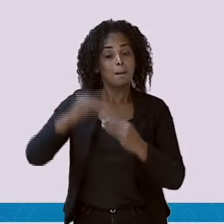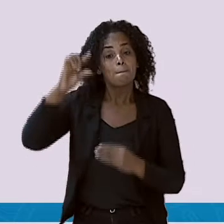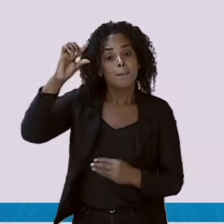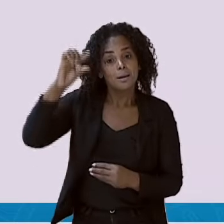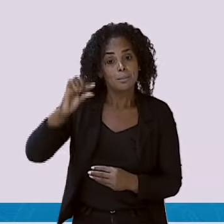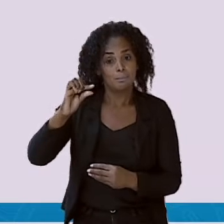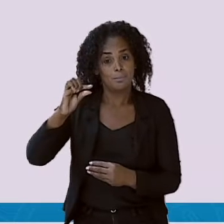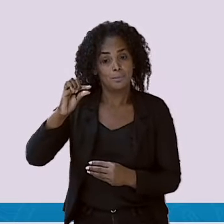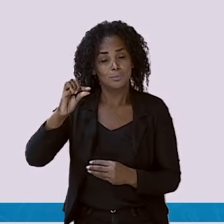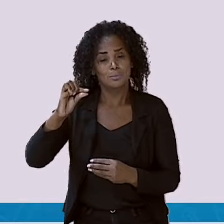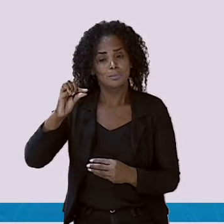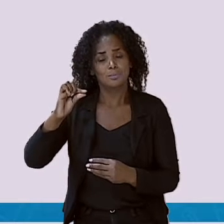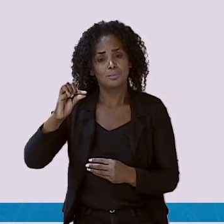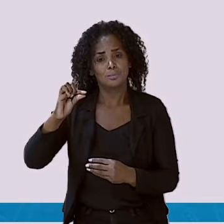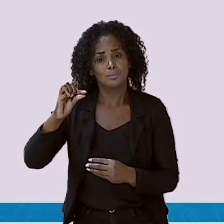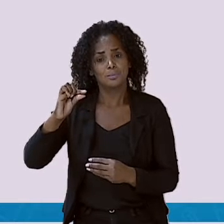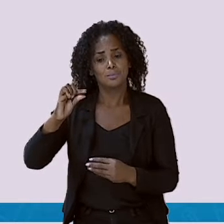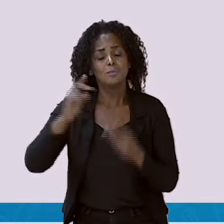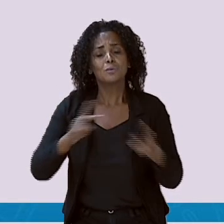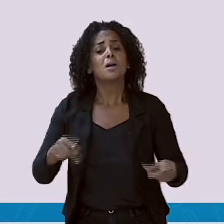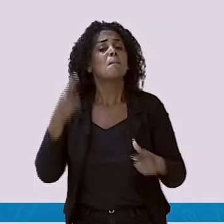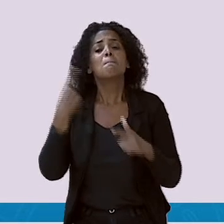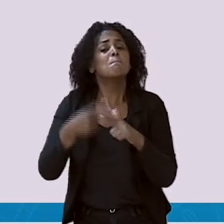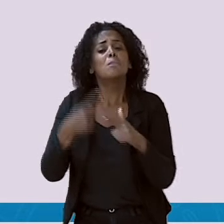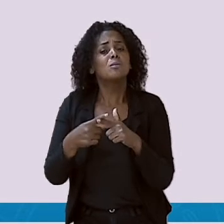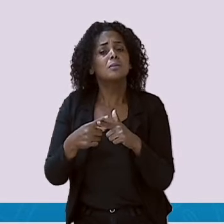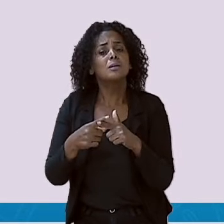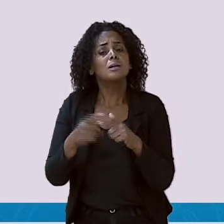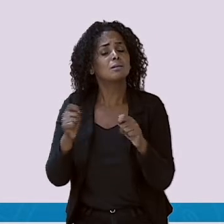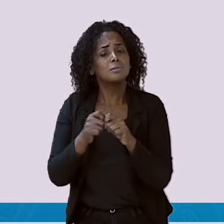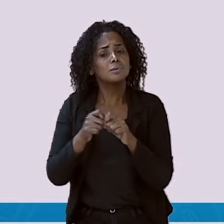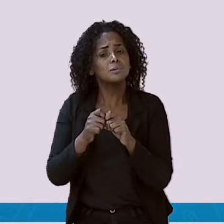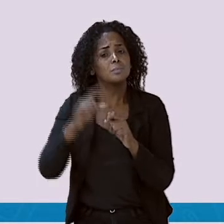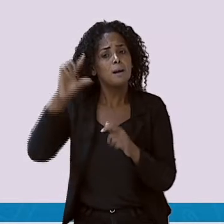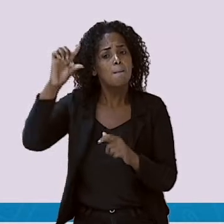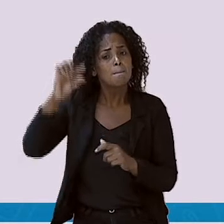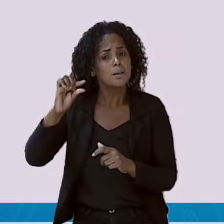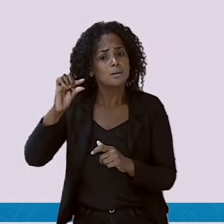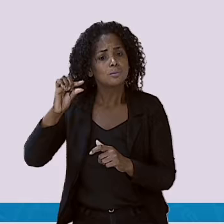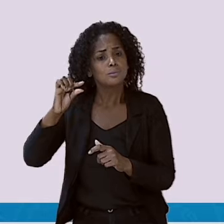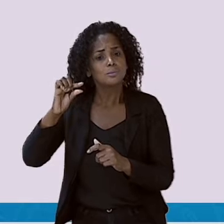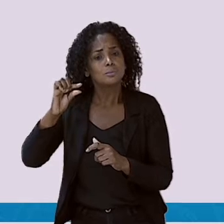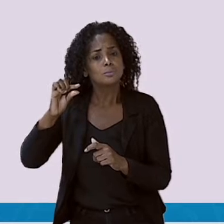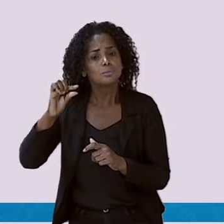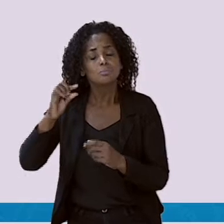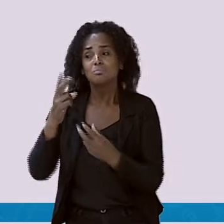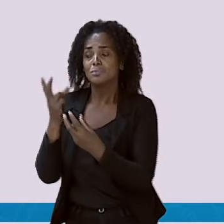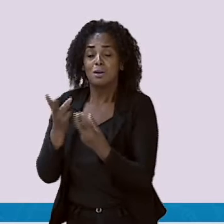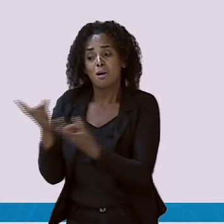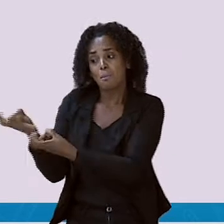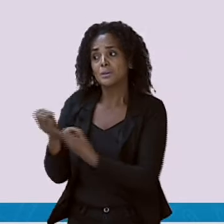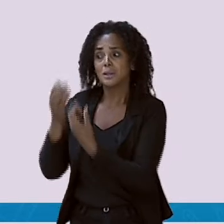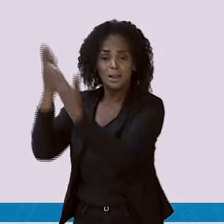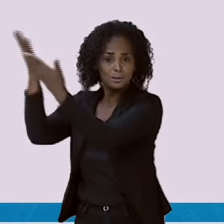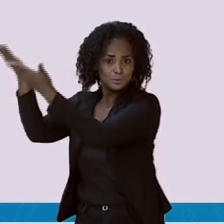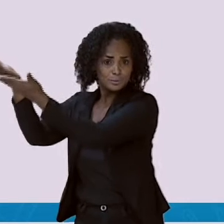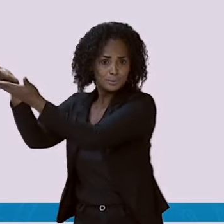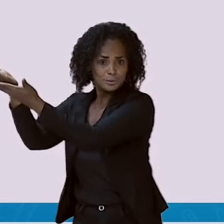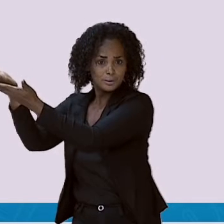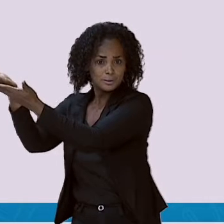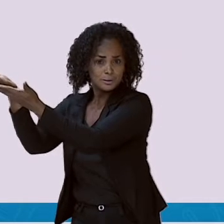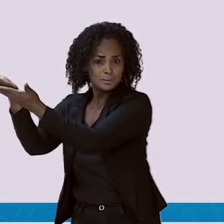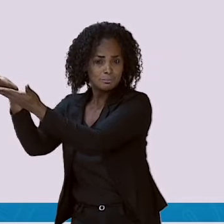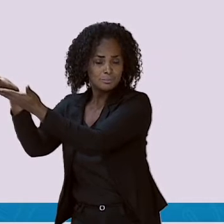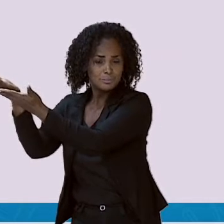você arredondou para menos, professora? Então, vamos visualizar aqui na reta. Vamos pensar que da